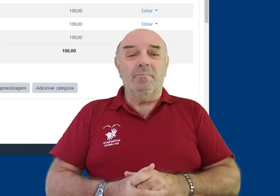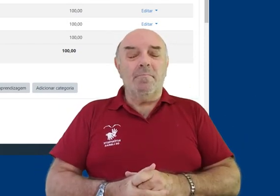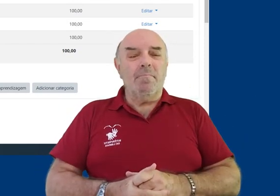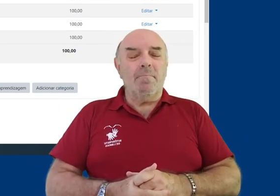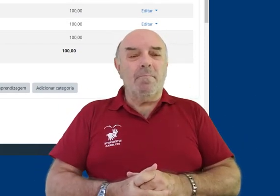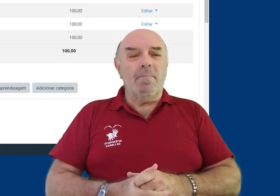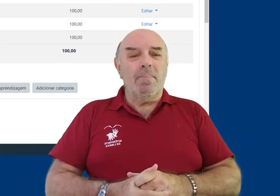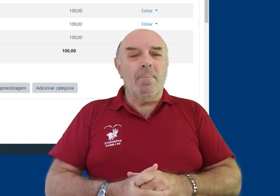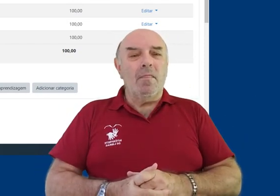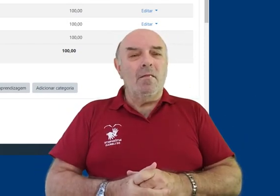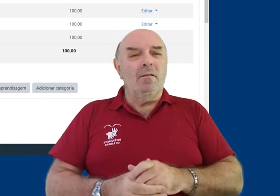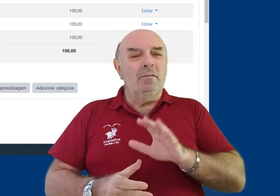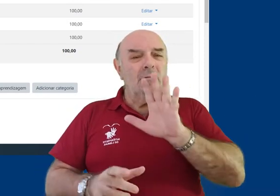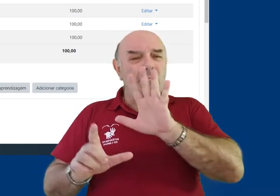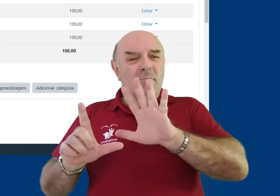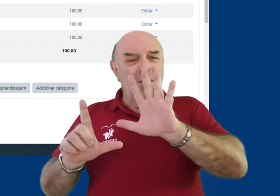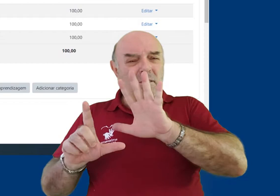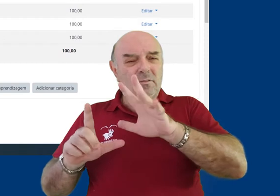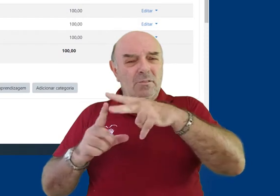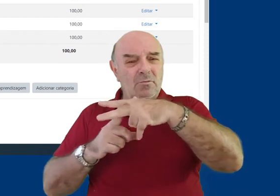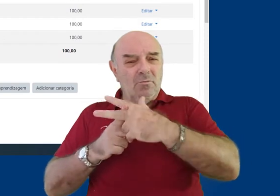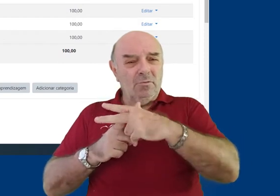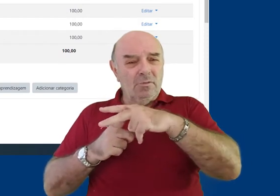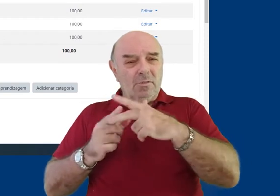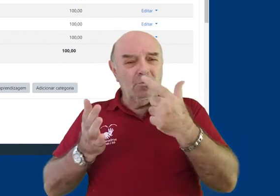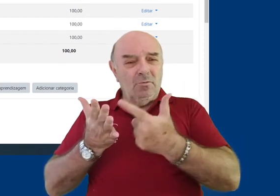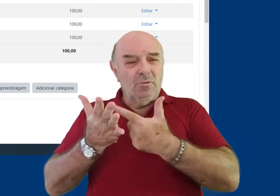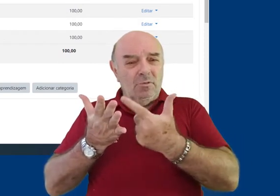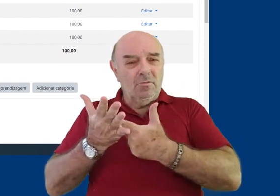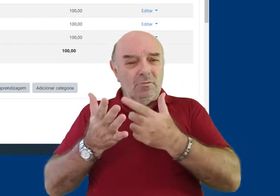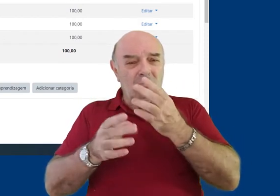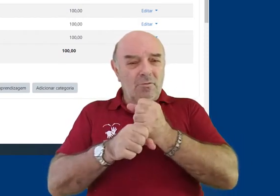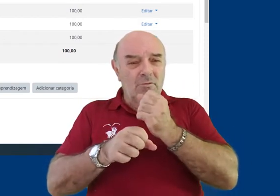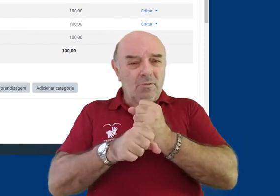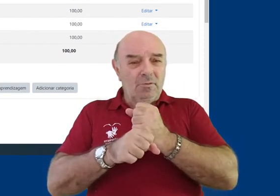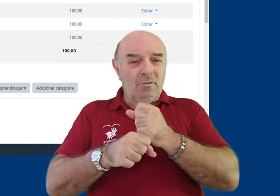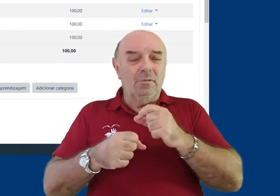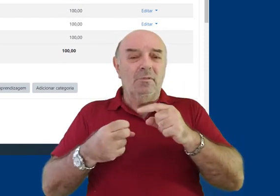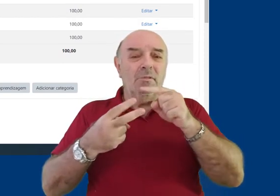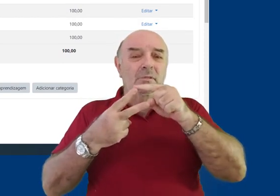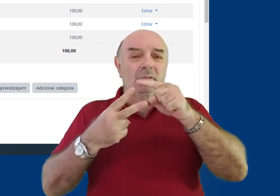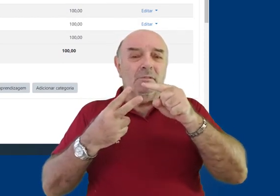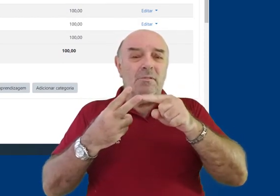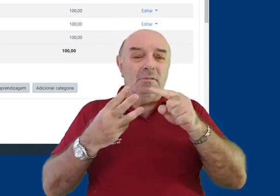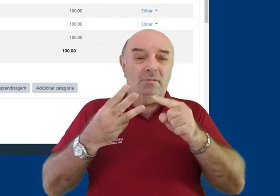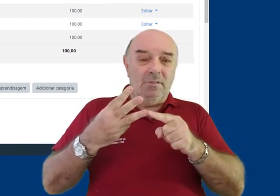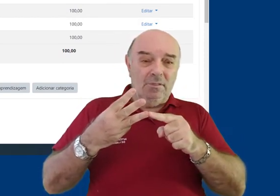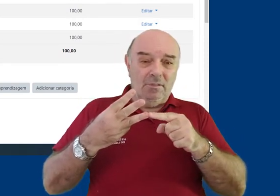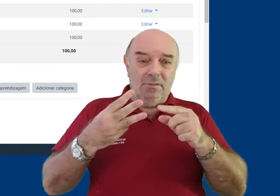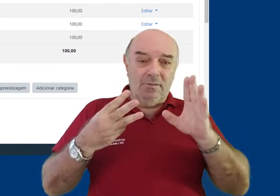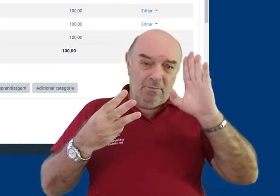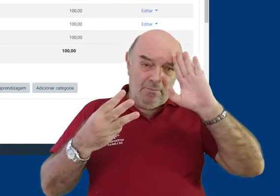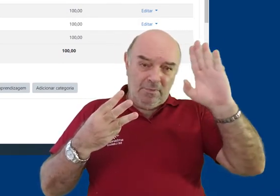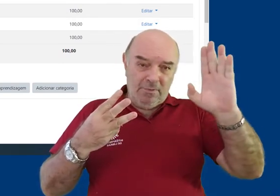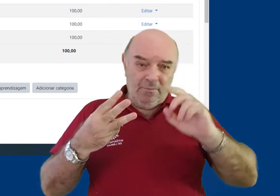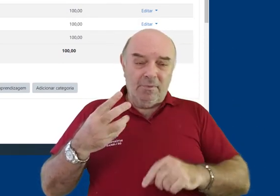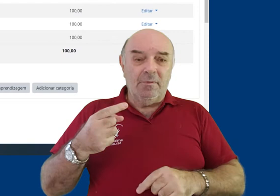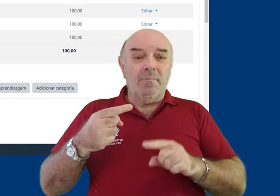Na página de configuração do livro de notas, temos três itens que merecem